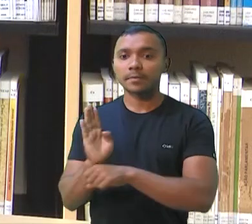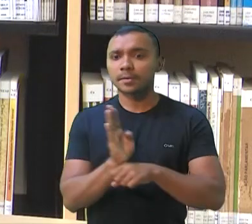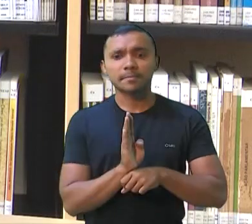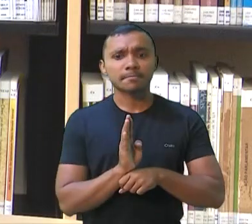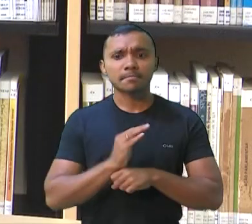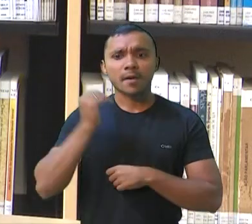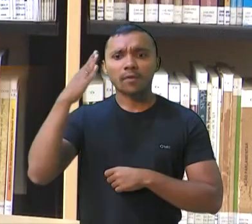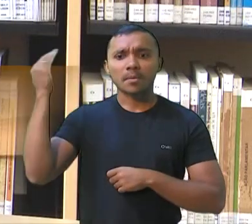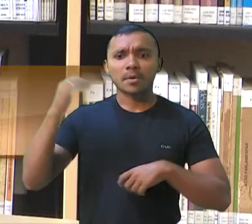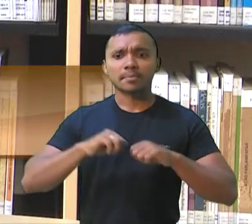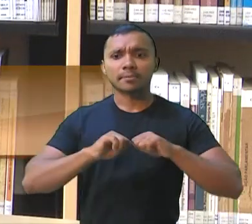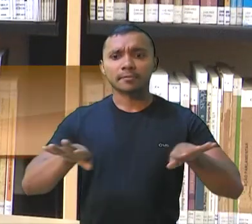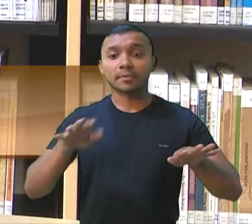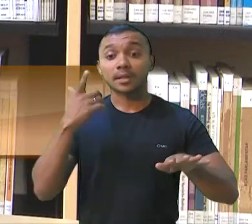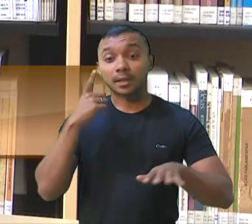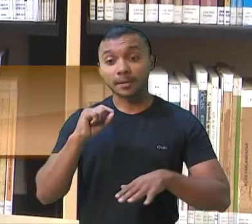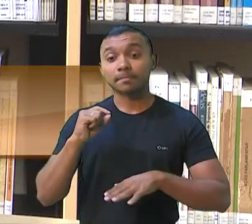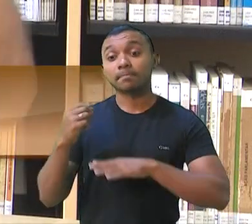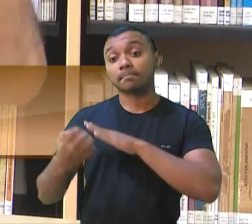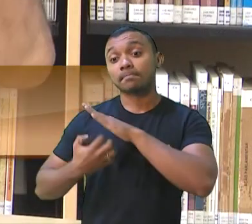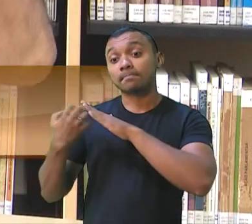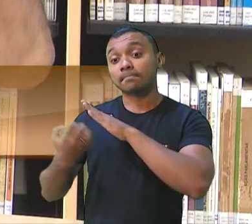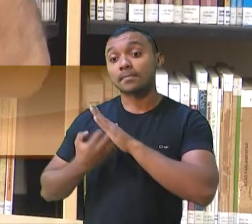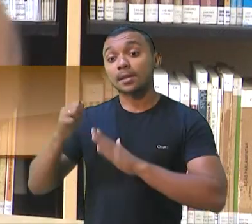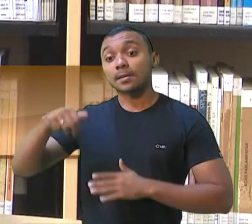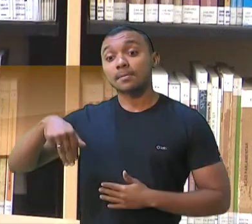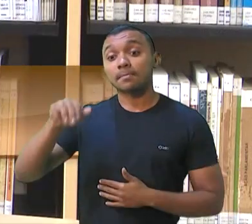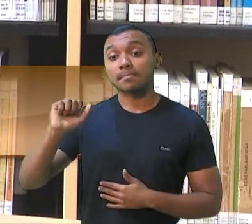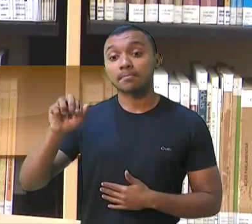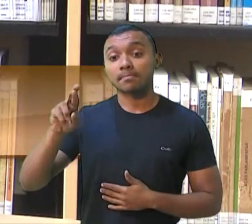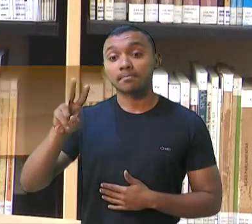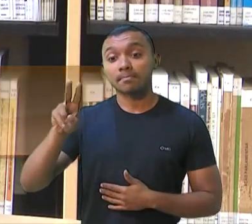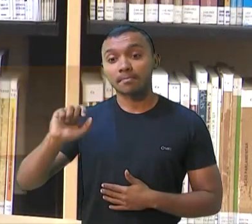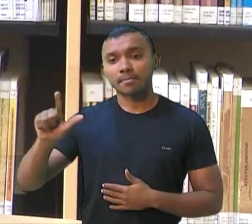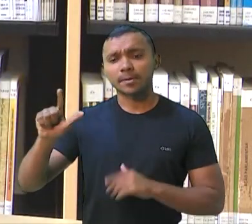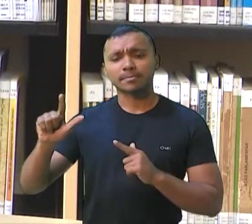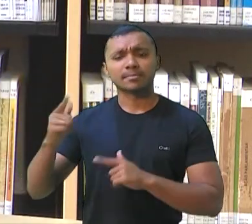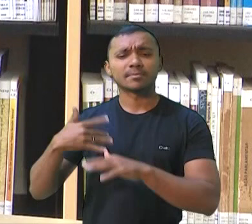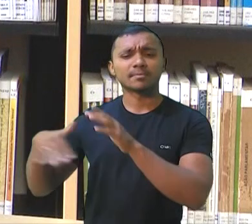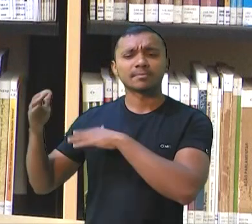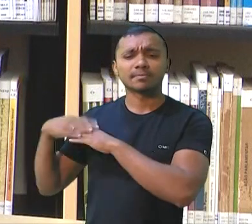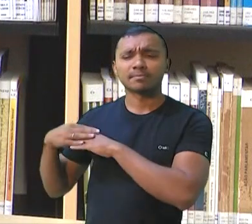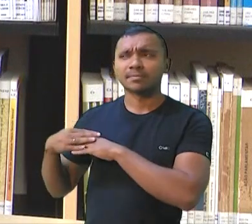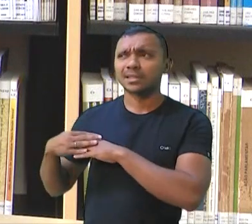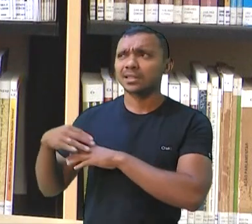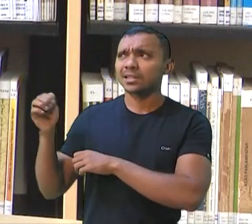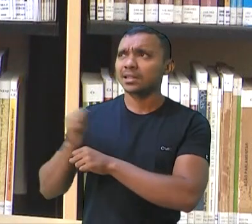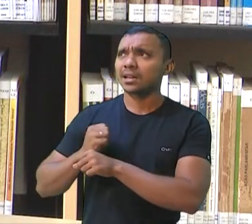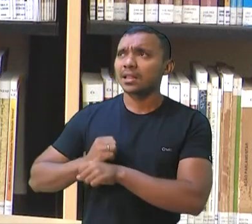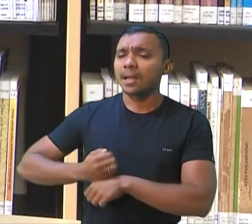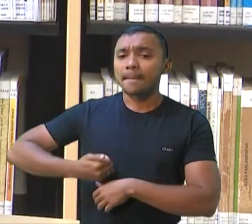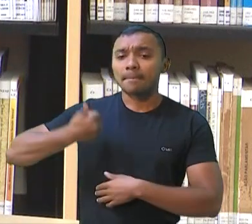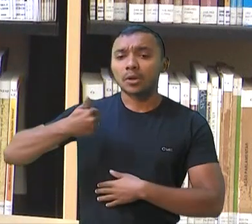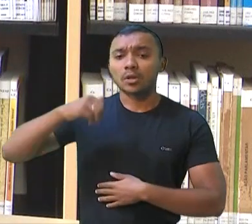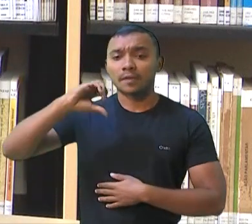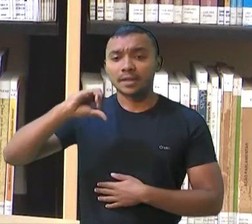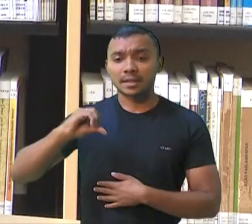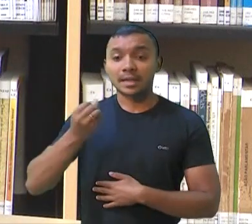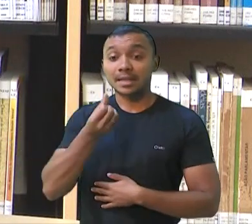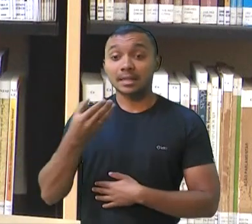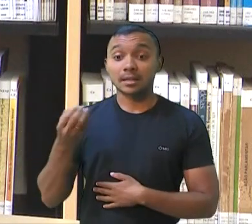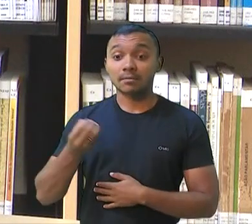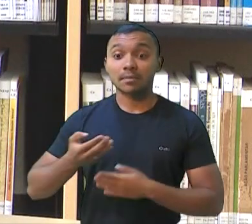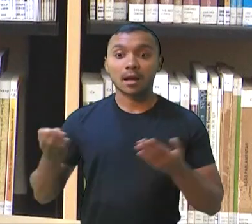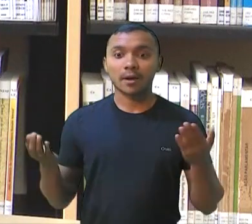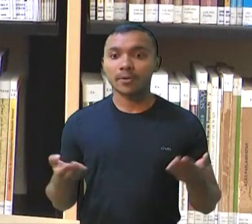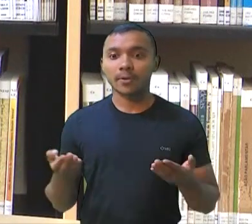filmes do quê? Da Marvel. Engraçado, aquele Marvel lá dos anos 60, de 61 anos atrás, se tornou agora a bola da vez